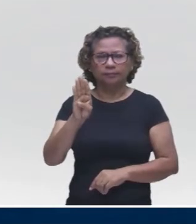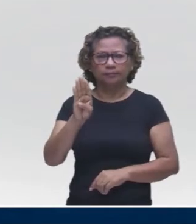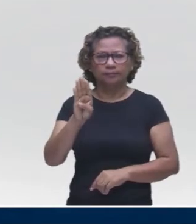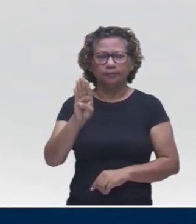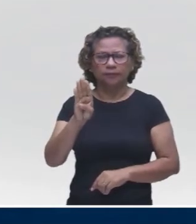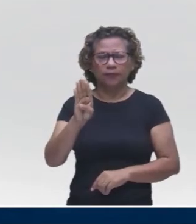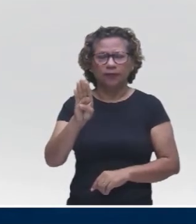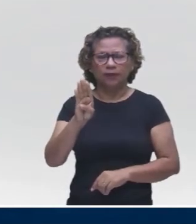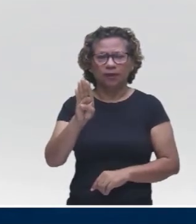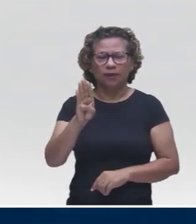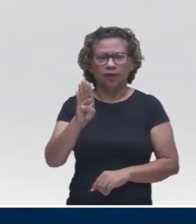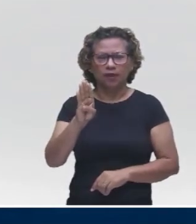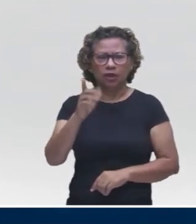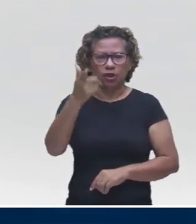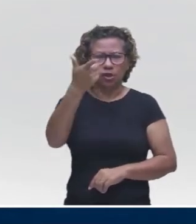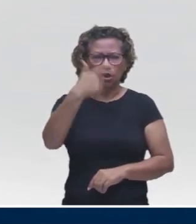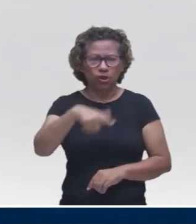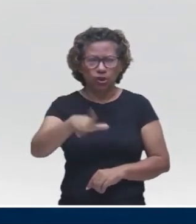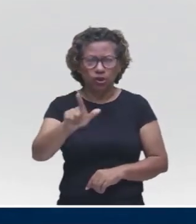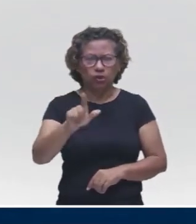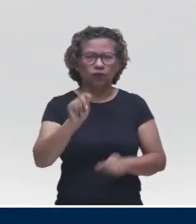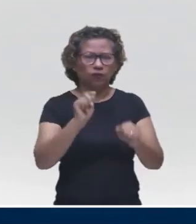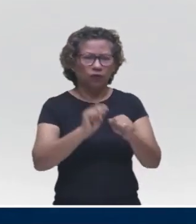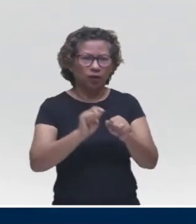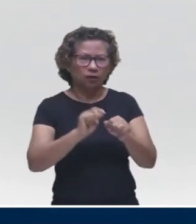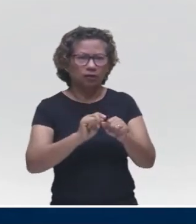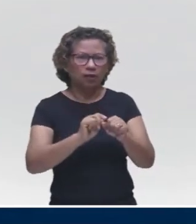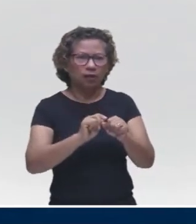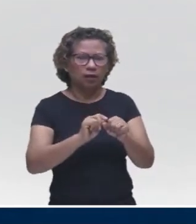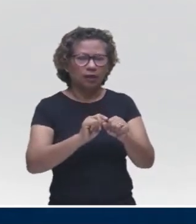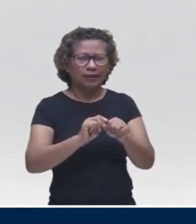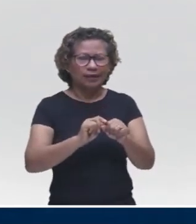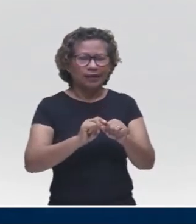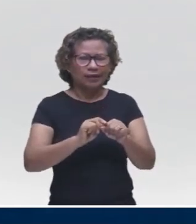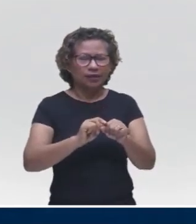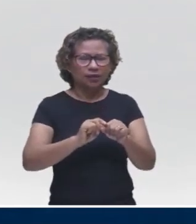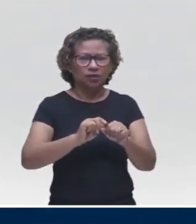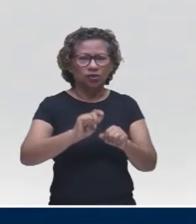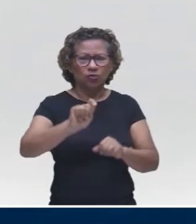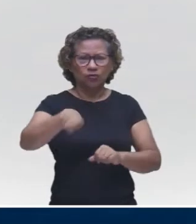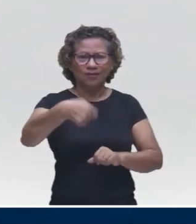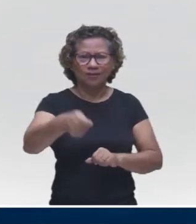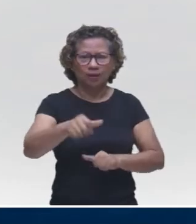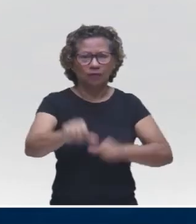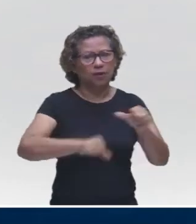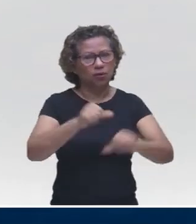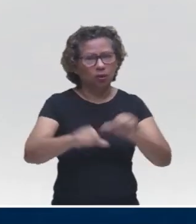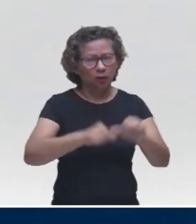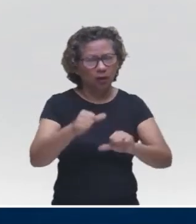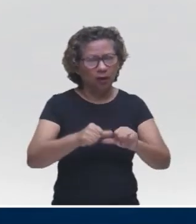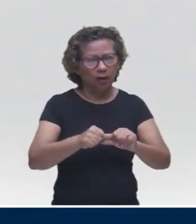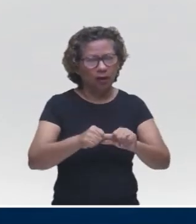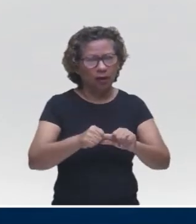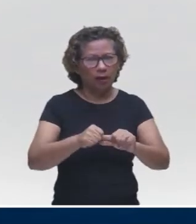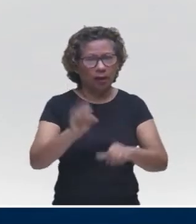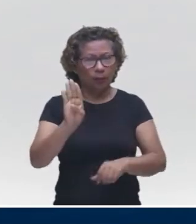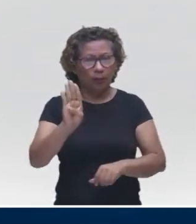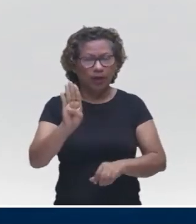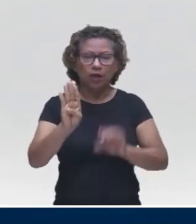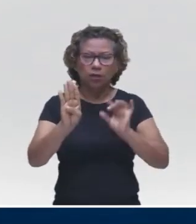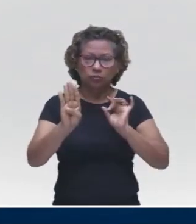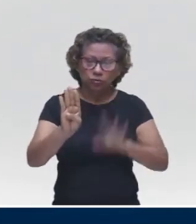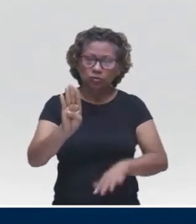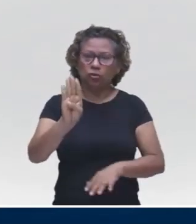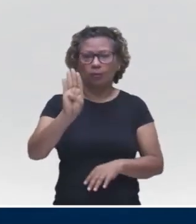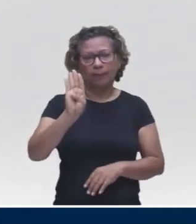reescrevemos ele no segundo membro. Então, se ele era positivo, quando ele vem para cá, para o segundo membro,